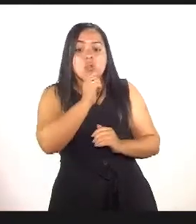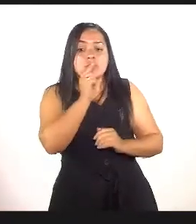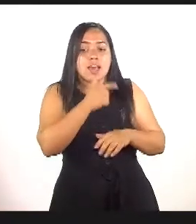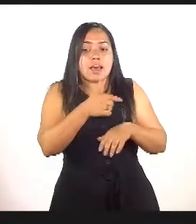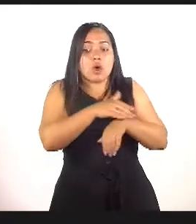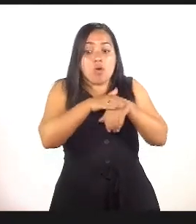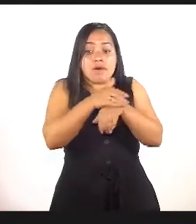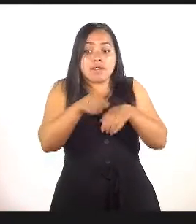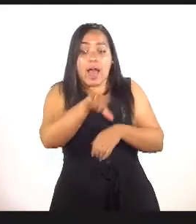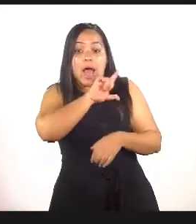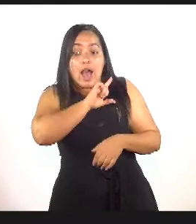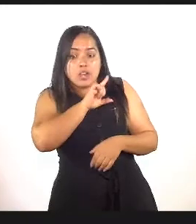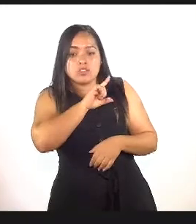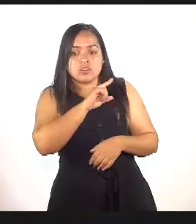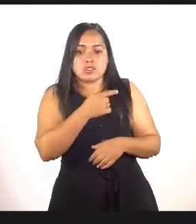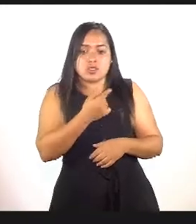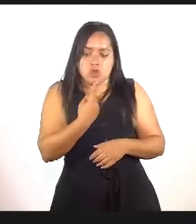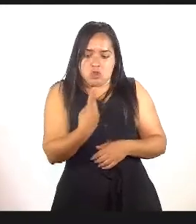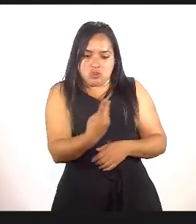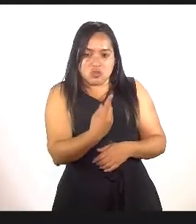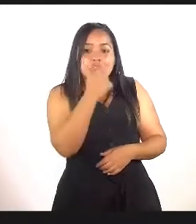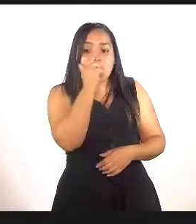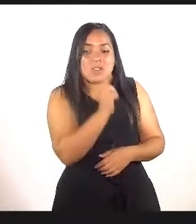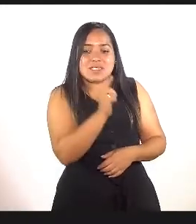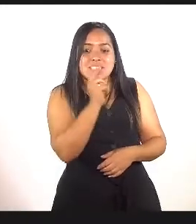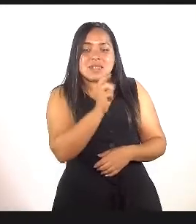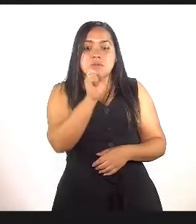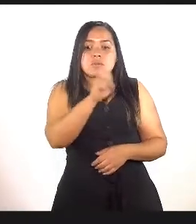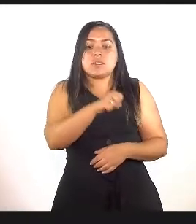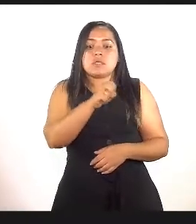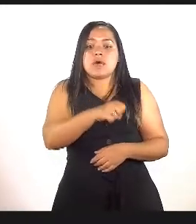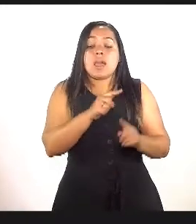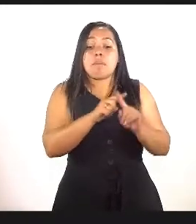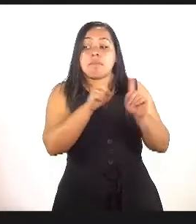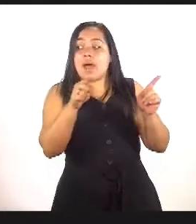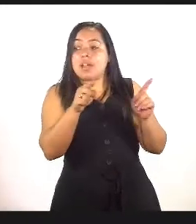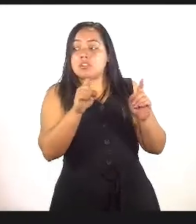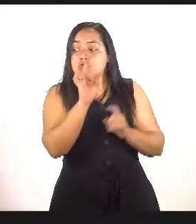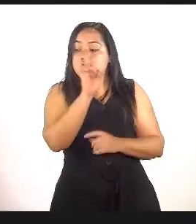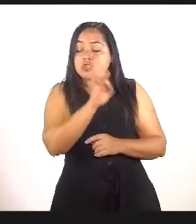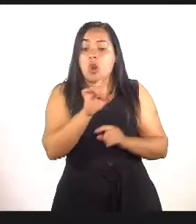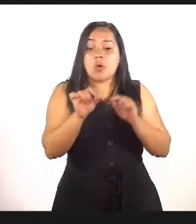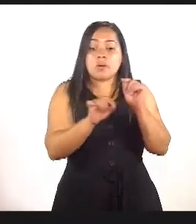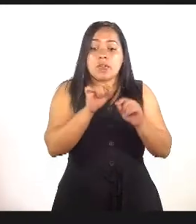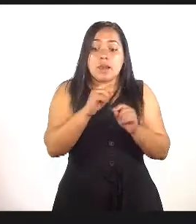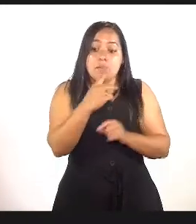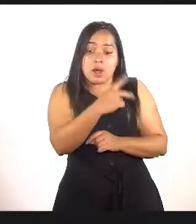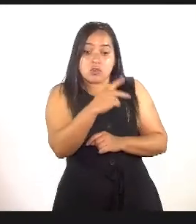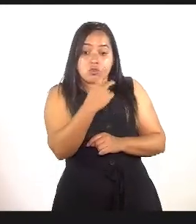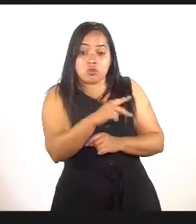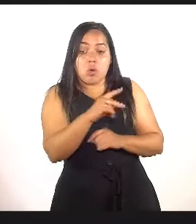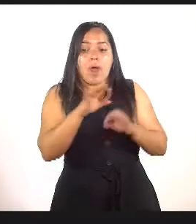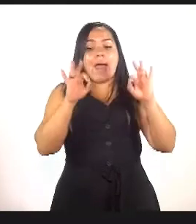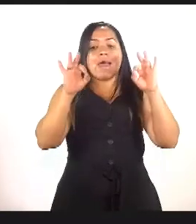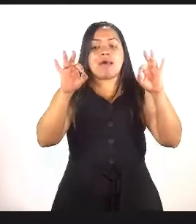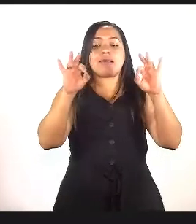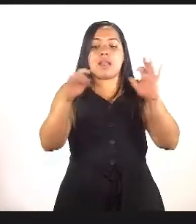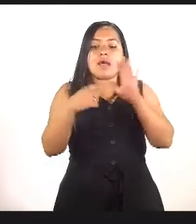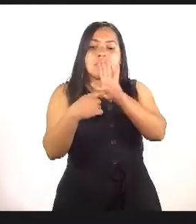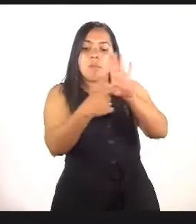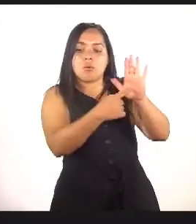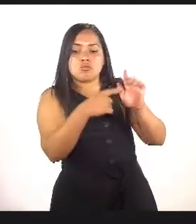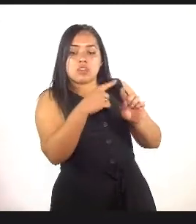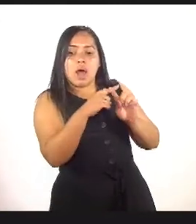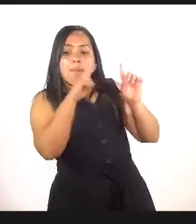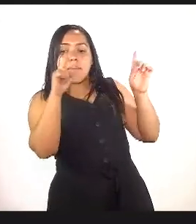antes da sabatina, mas só para Vossa Excelência poder mostrar um pouco mais do seu conhecimento, né? Um dos